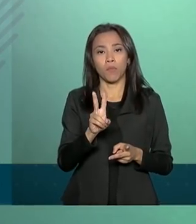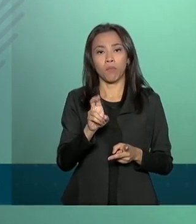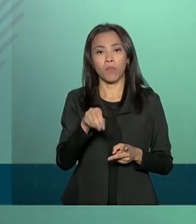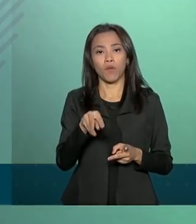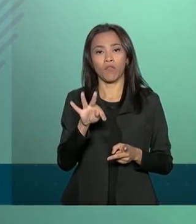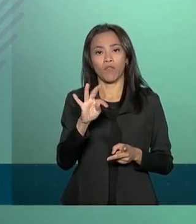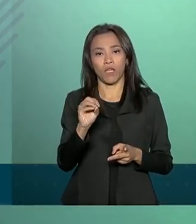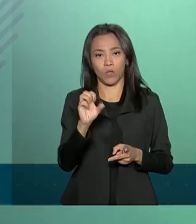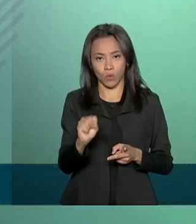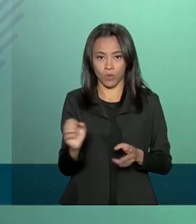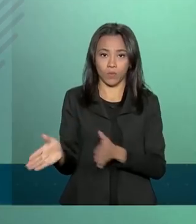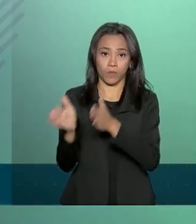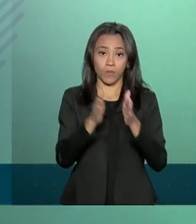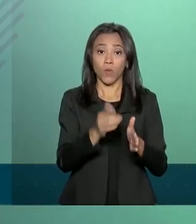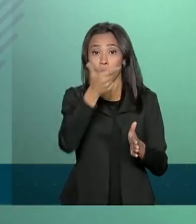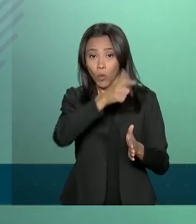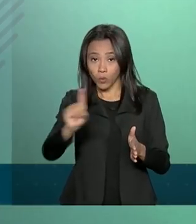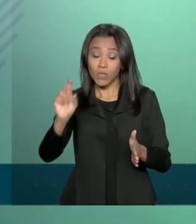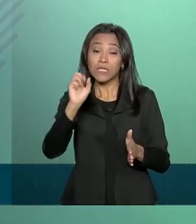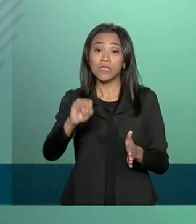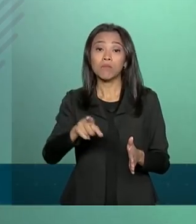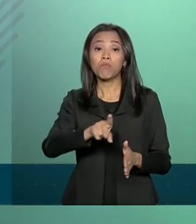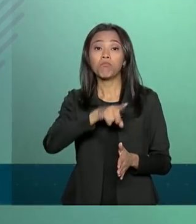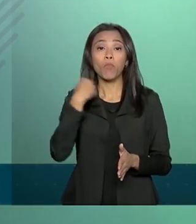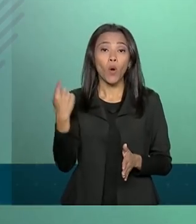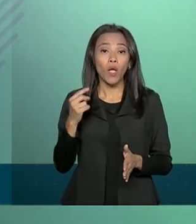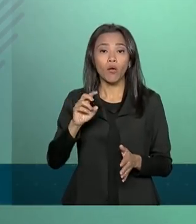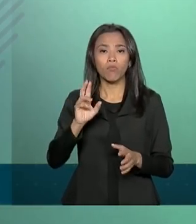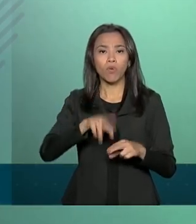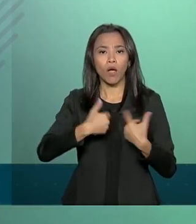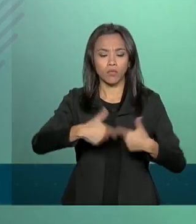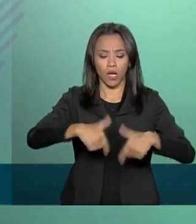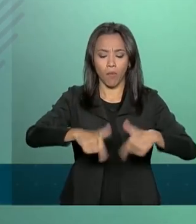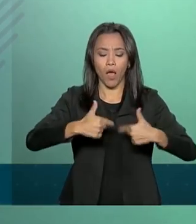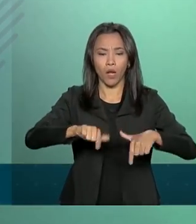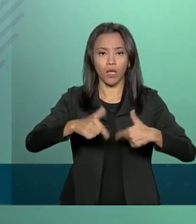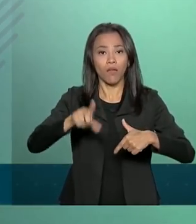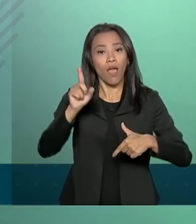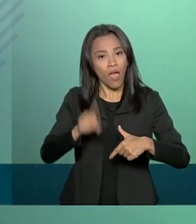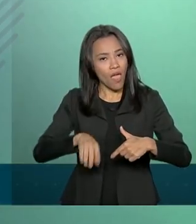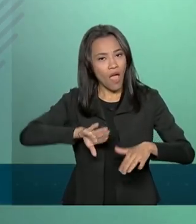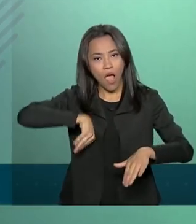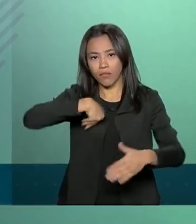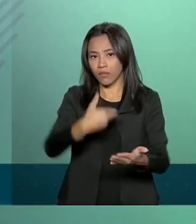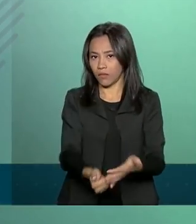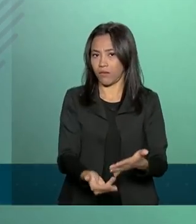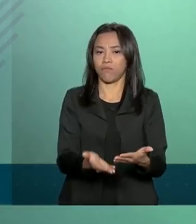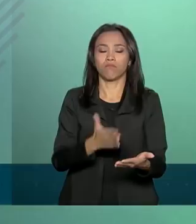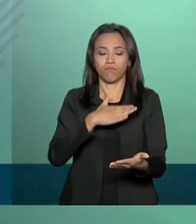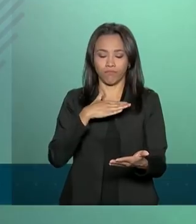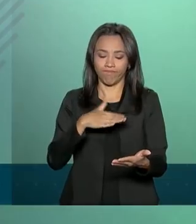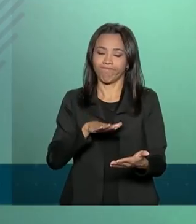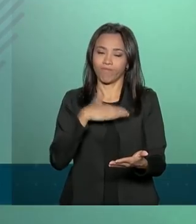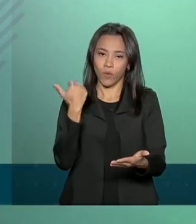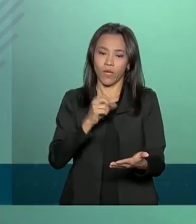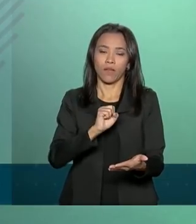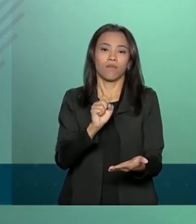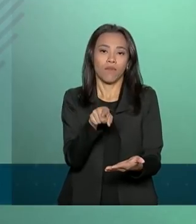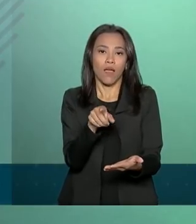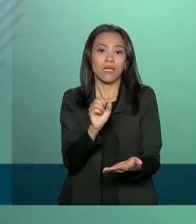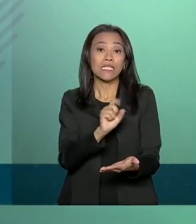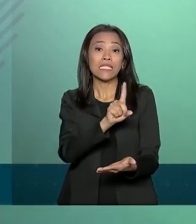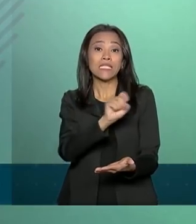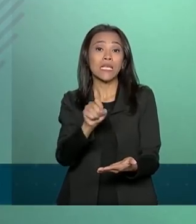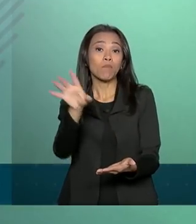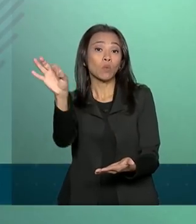decorrentes de morte em serviço será vitalícia equivalente a 100 por cento da média das